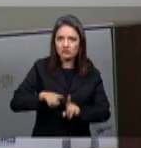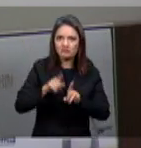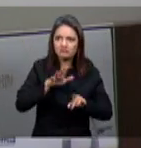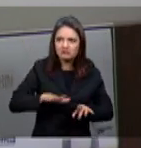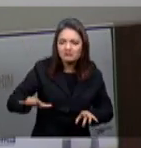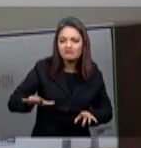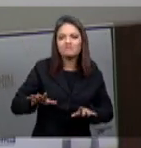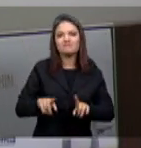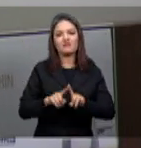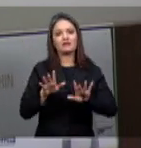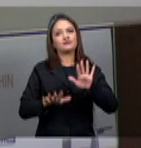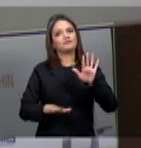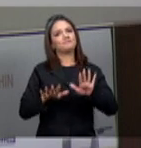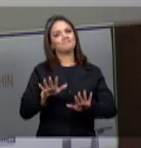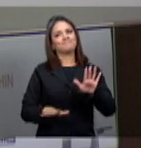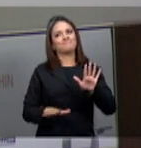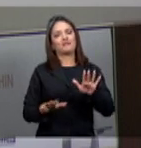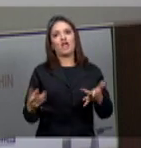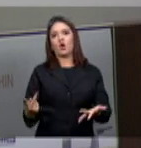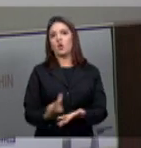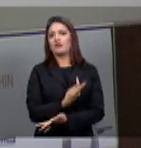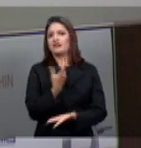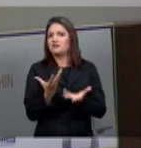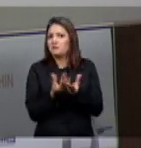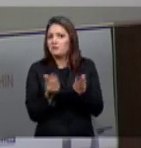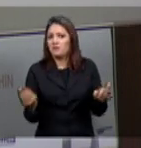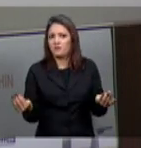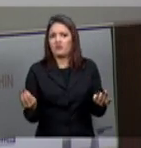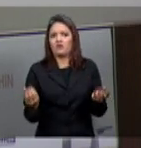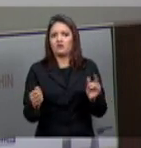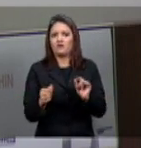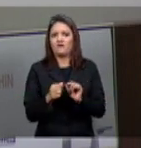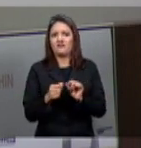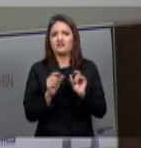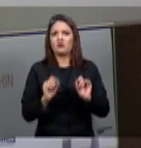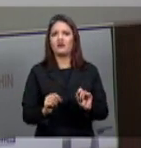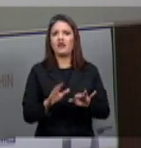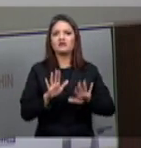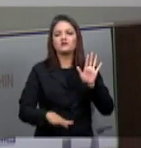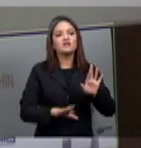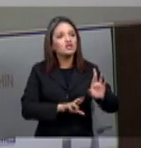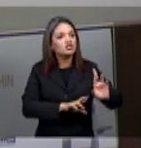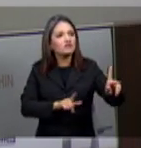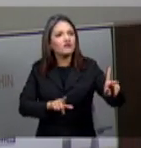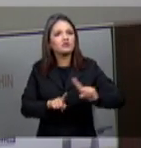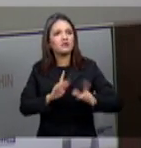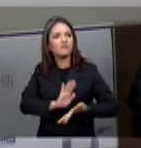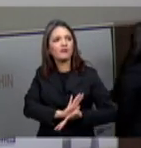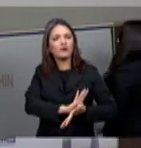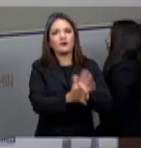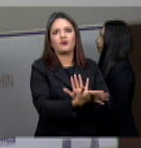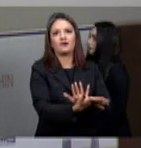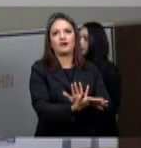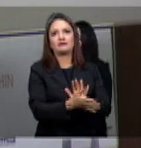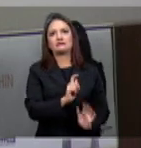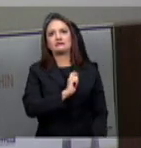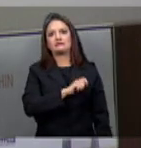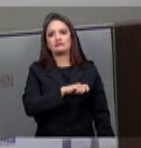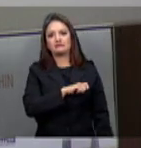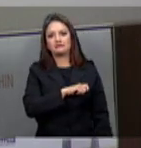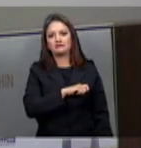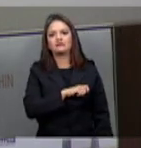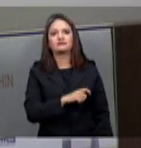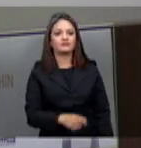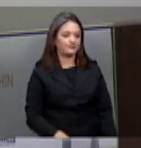raro fazem da diferença uma discriminação e são homens e